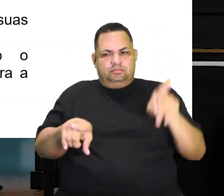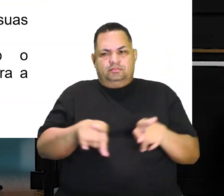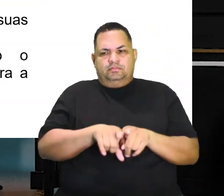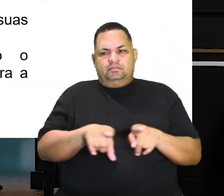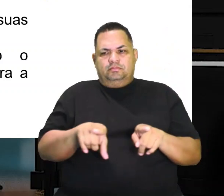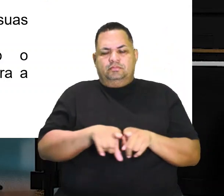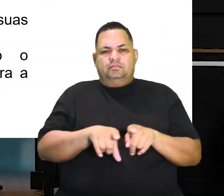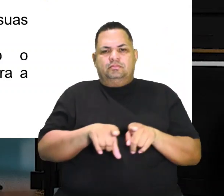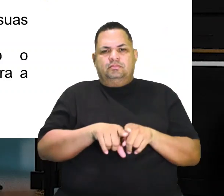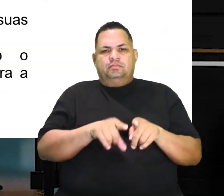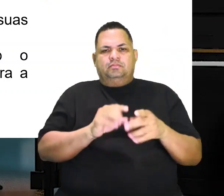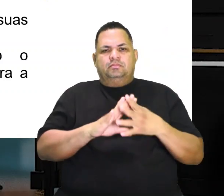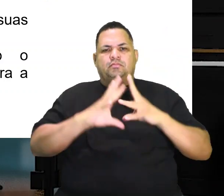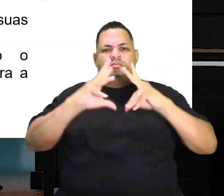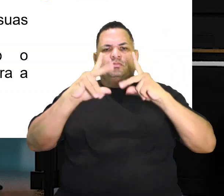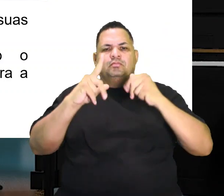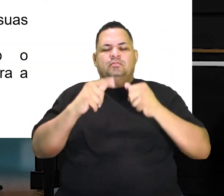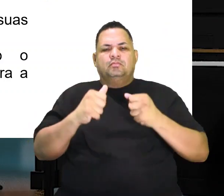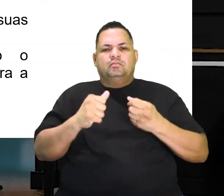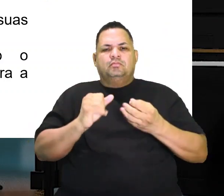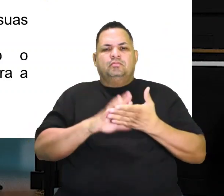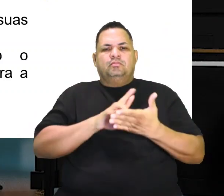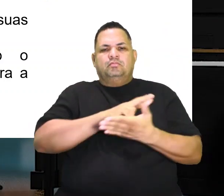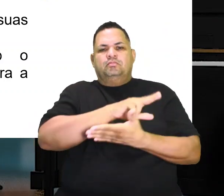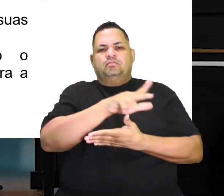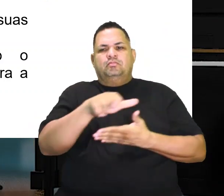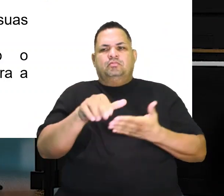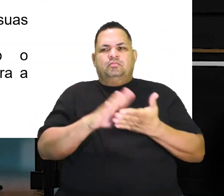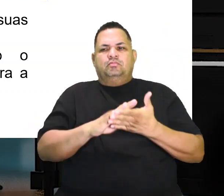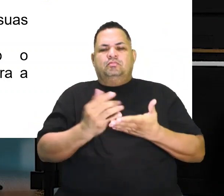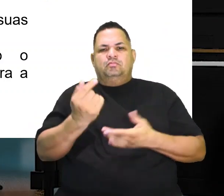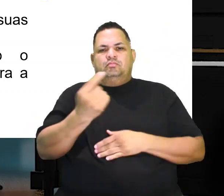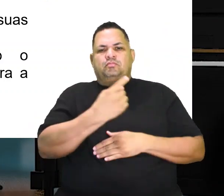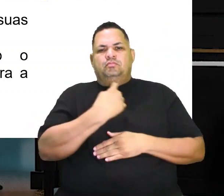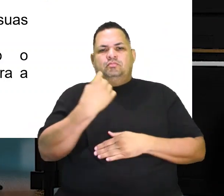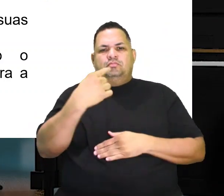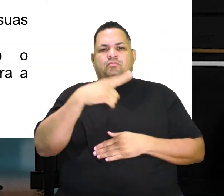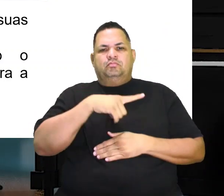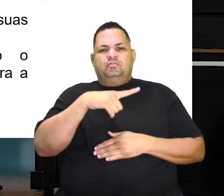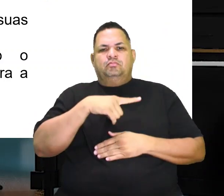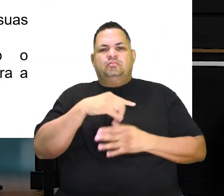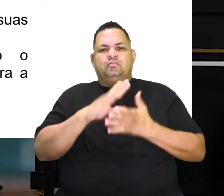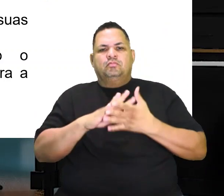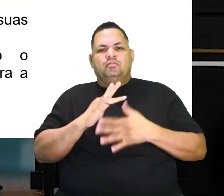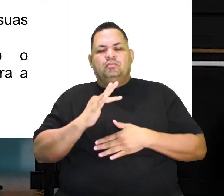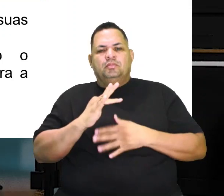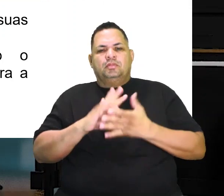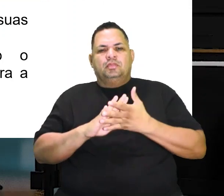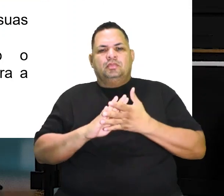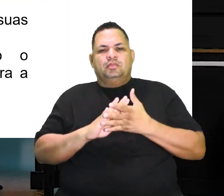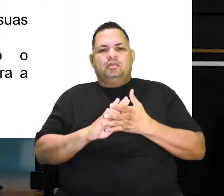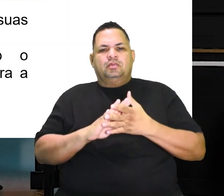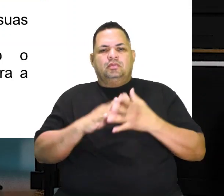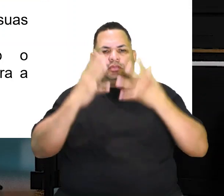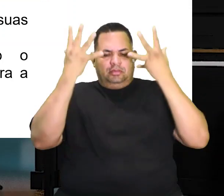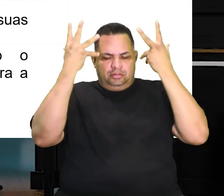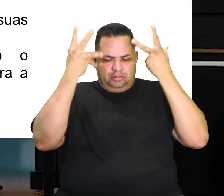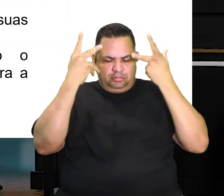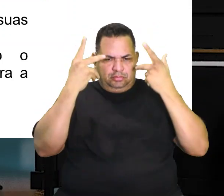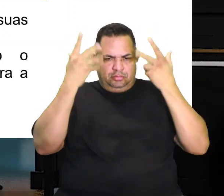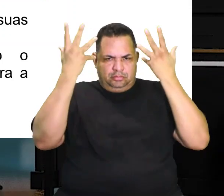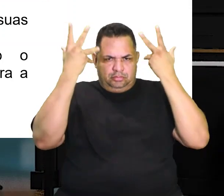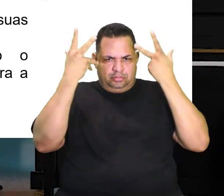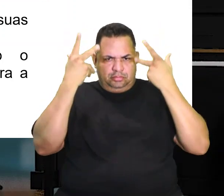também toda essa diversidade que nós temos aqui, da flora, da